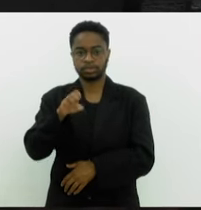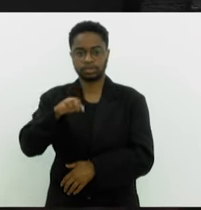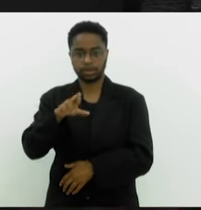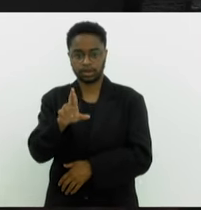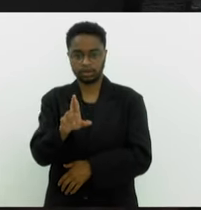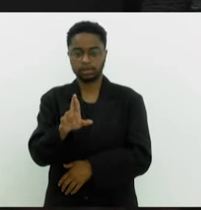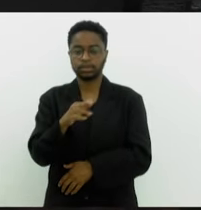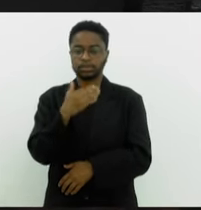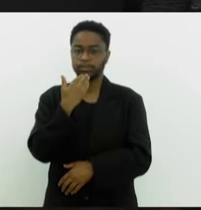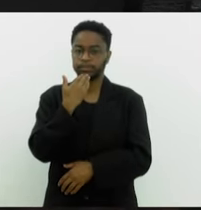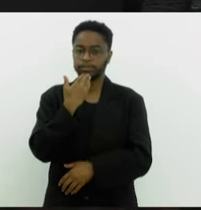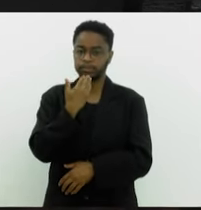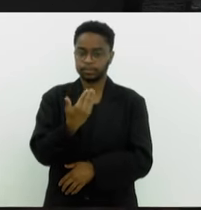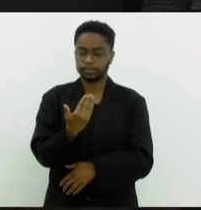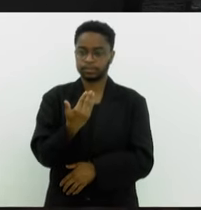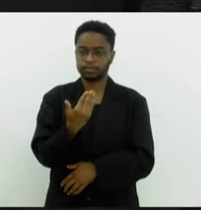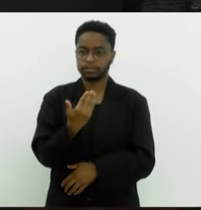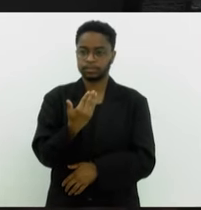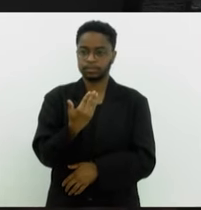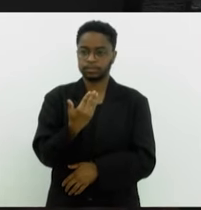que solicita